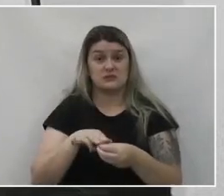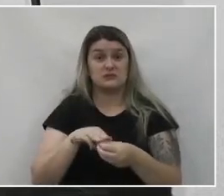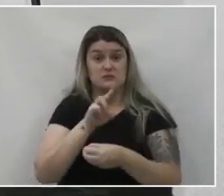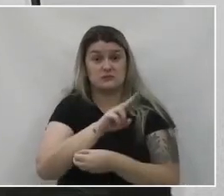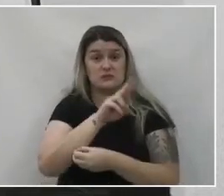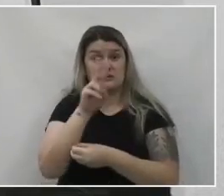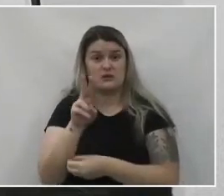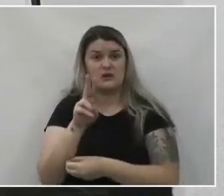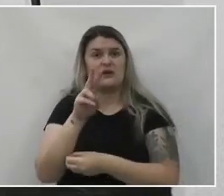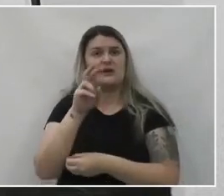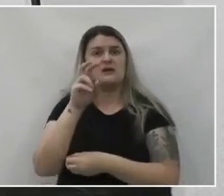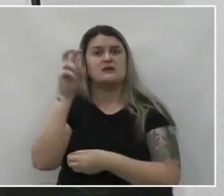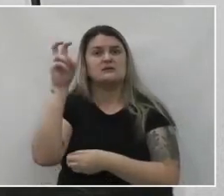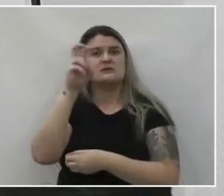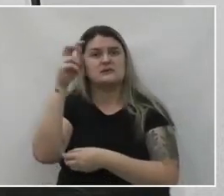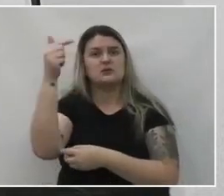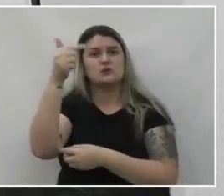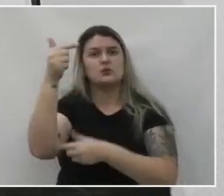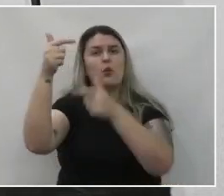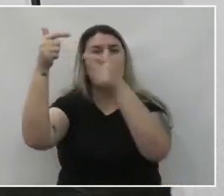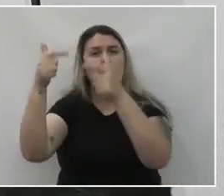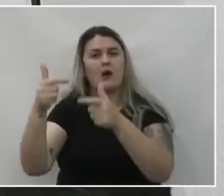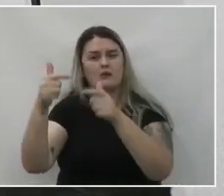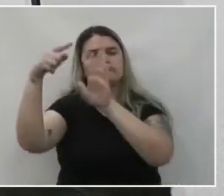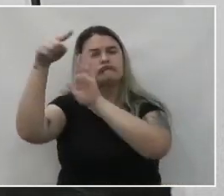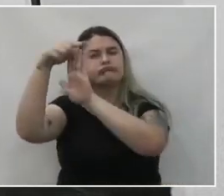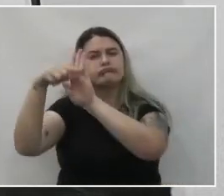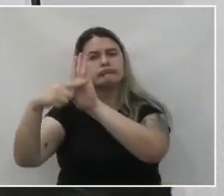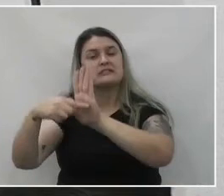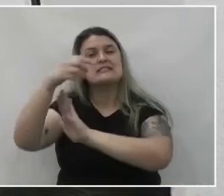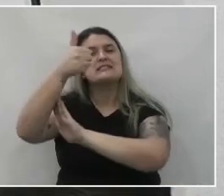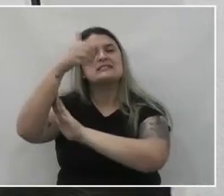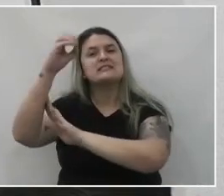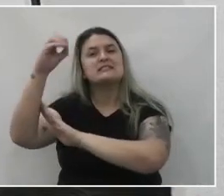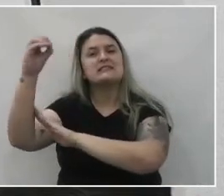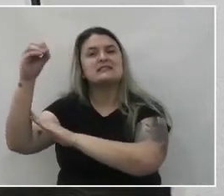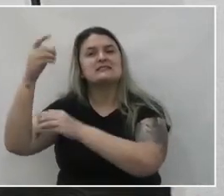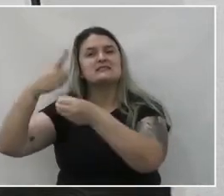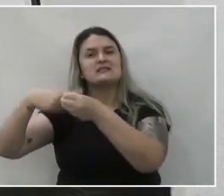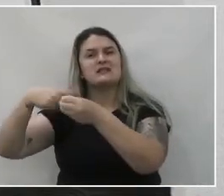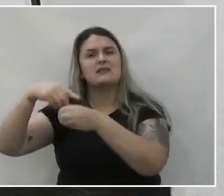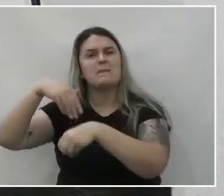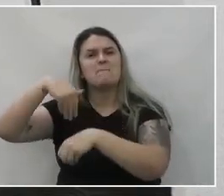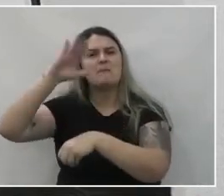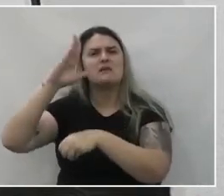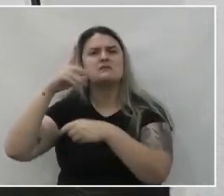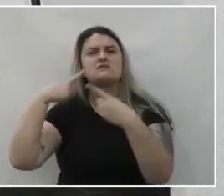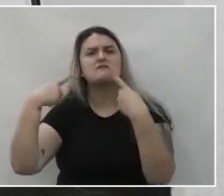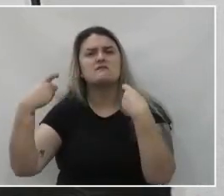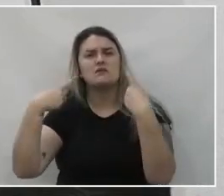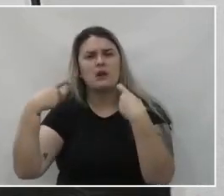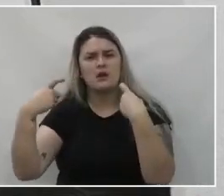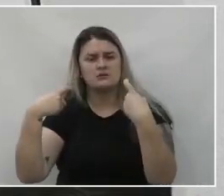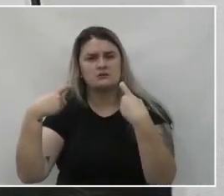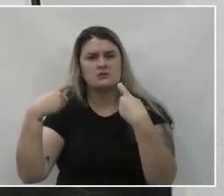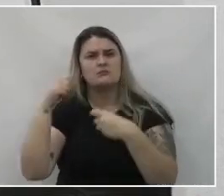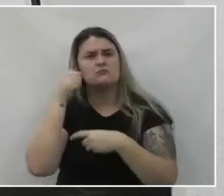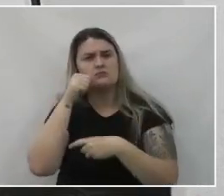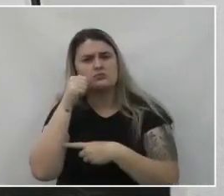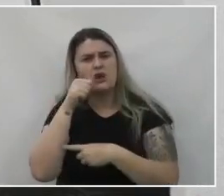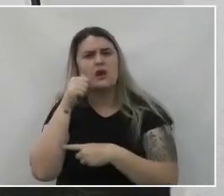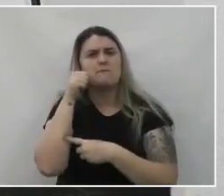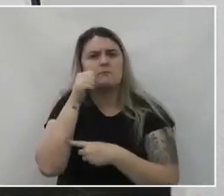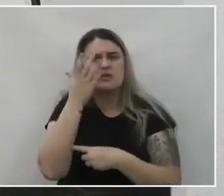na 52ª posição no ranking das 100 cidades mais violentas do país, onde as mulheres e meninas são